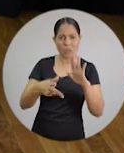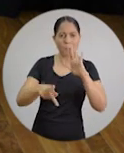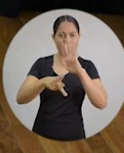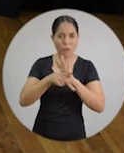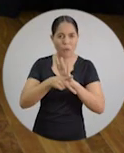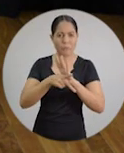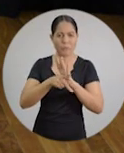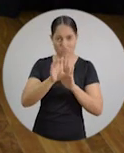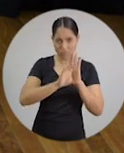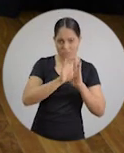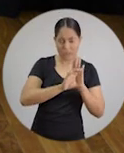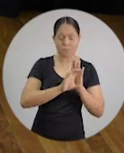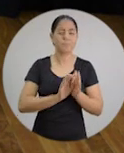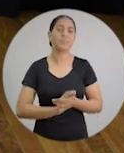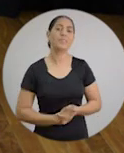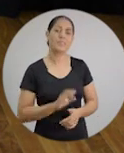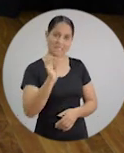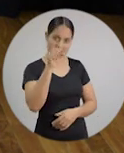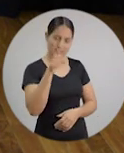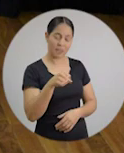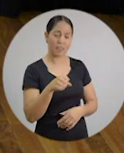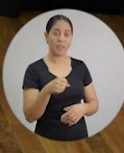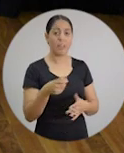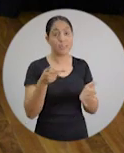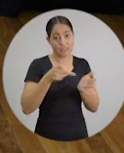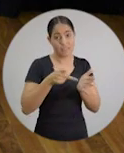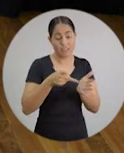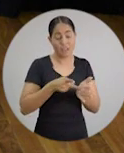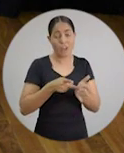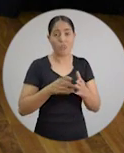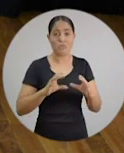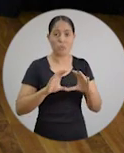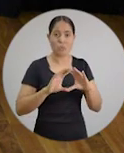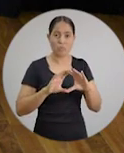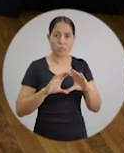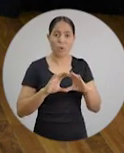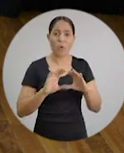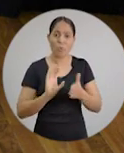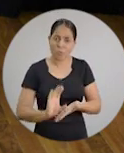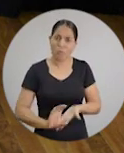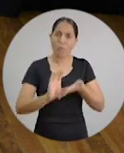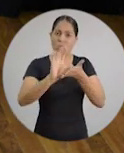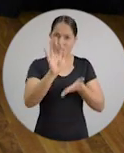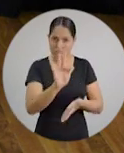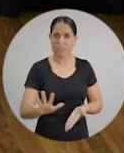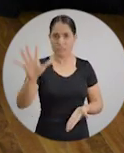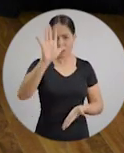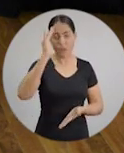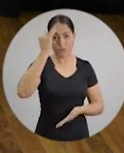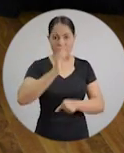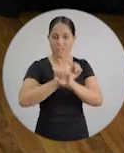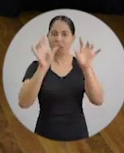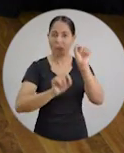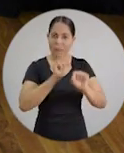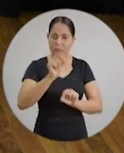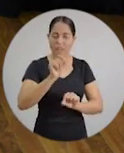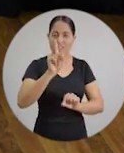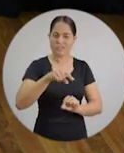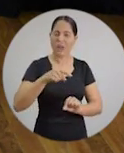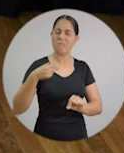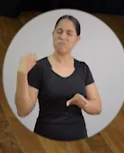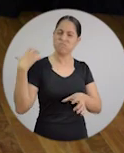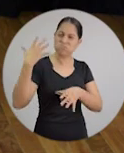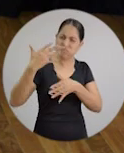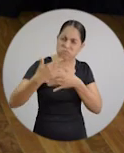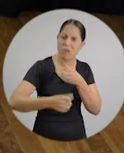OAB, que já caracterizam este conceito, não é mesmo? Sim, sim. Na verdade, assim, o Conselho Federal ele tem